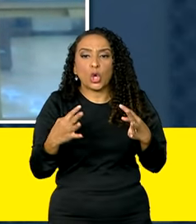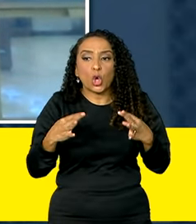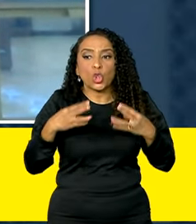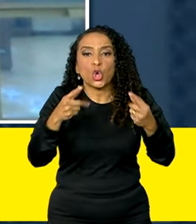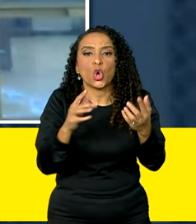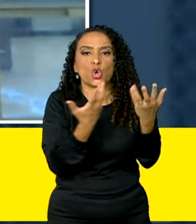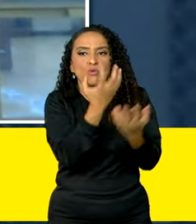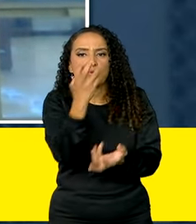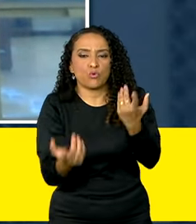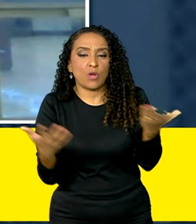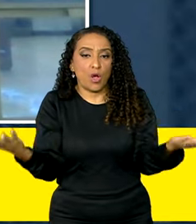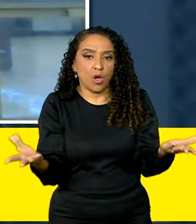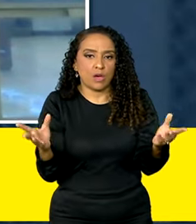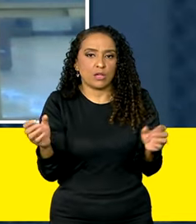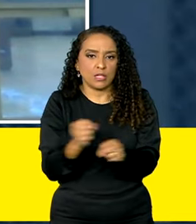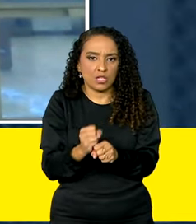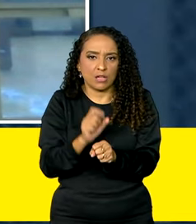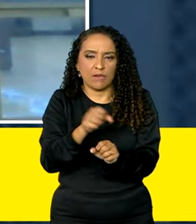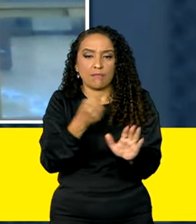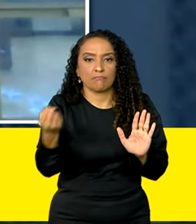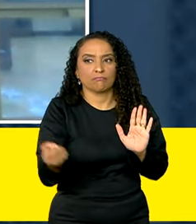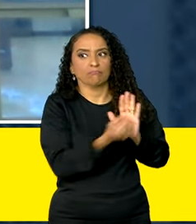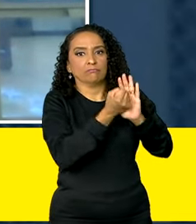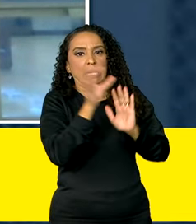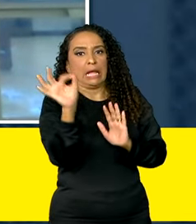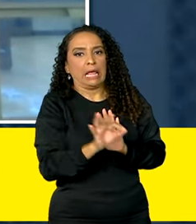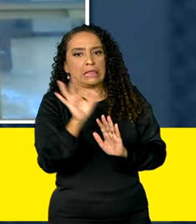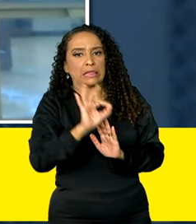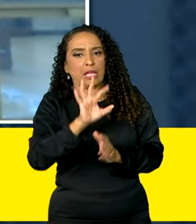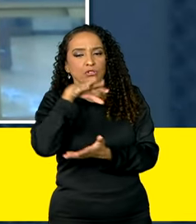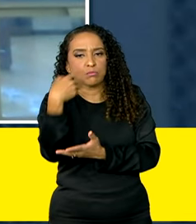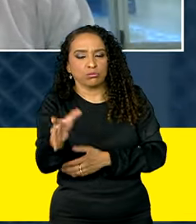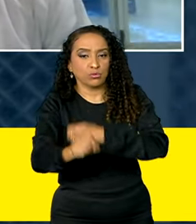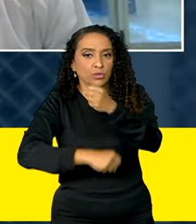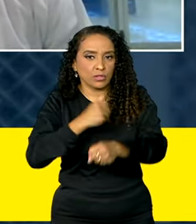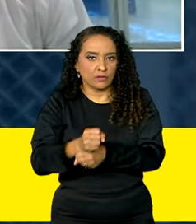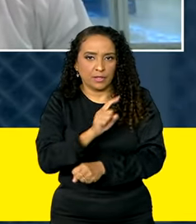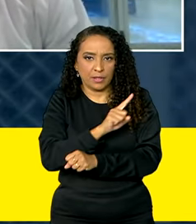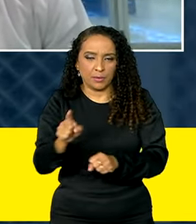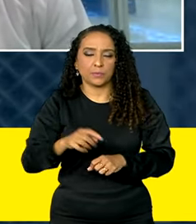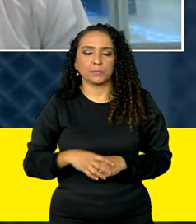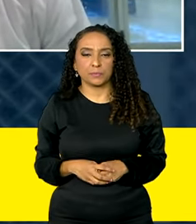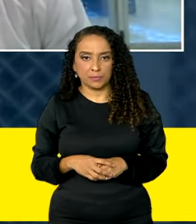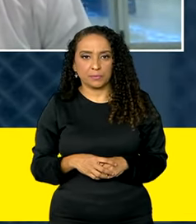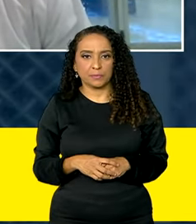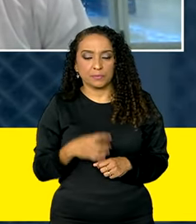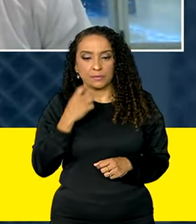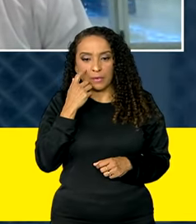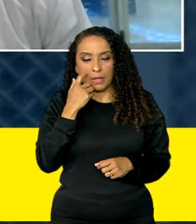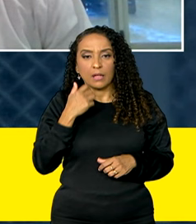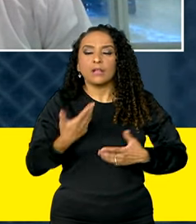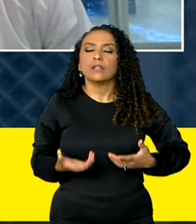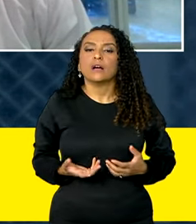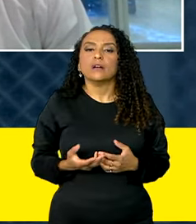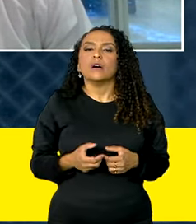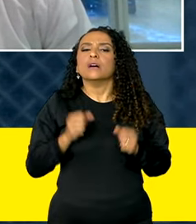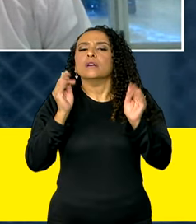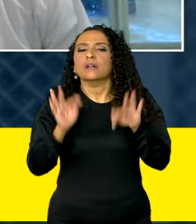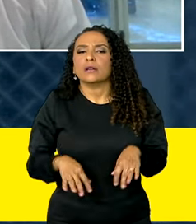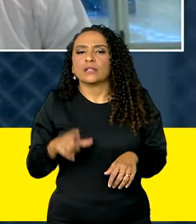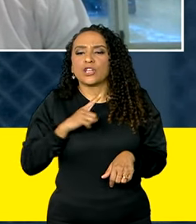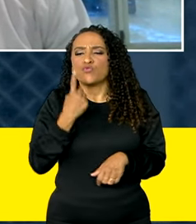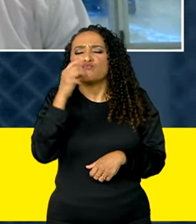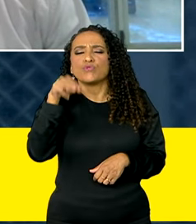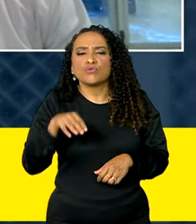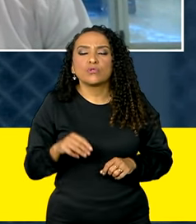incêndio desse ano vai impactar a taxa de desmatamento do ano que vem. Bom, secretário, para concluir, nós ainda temos